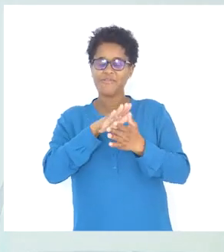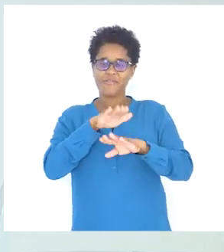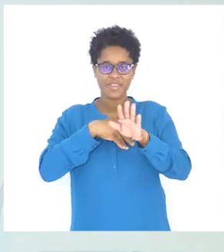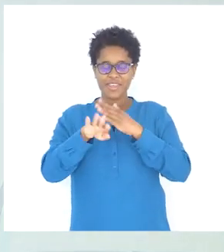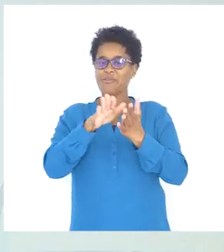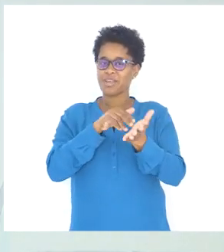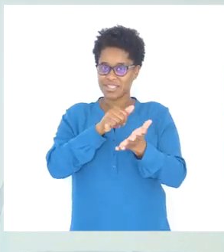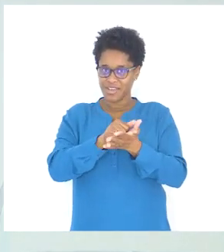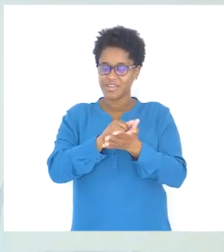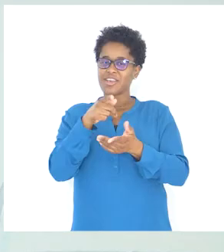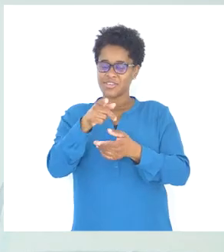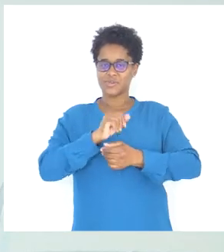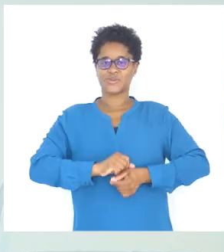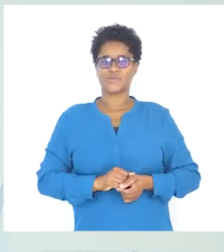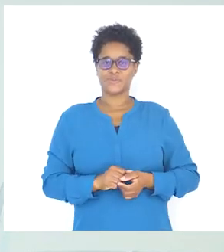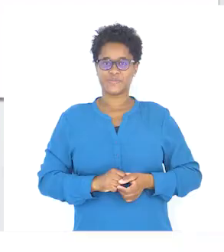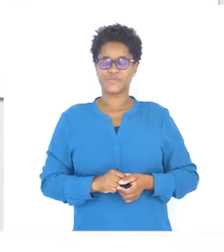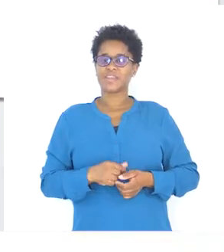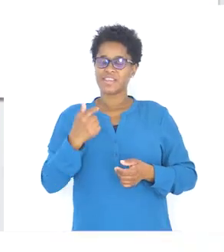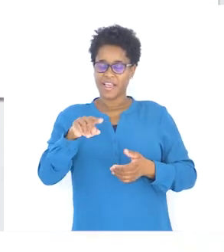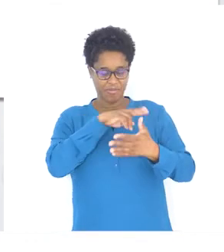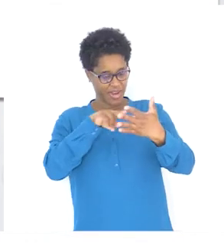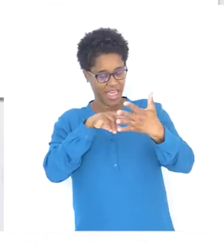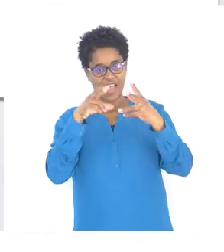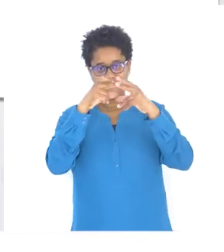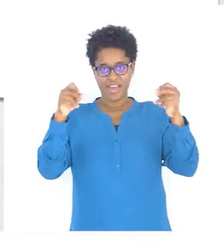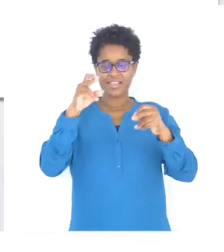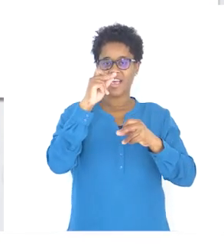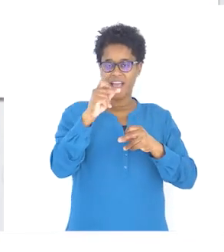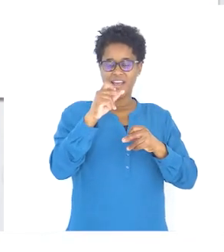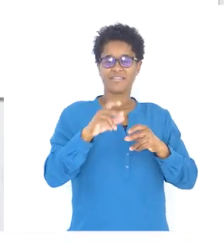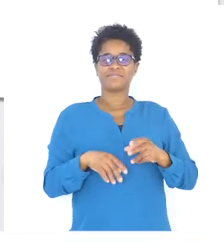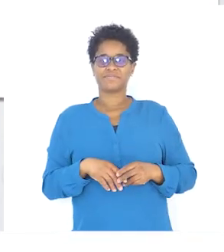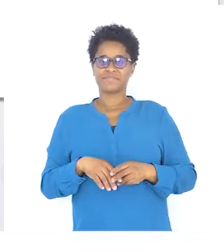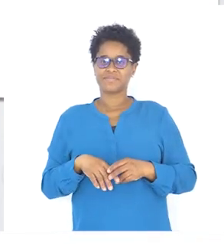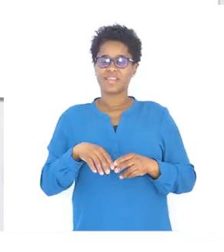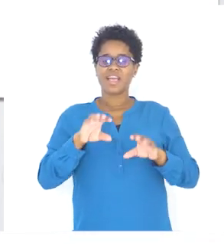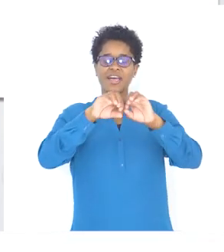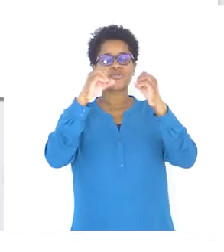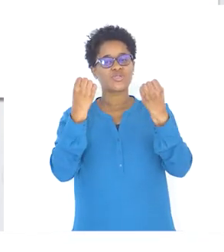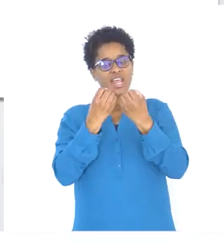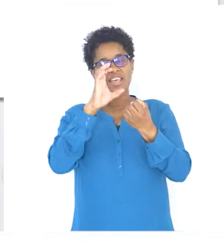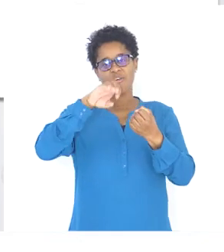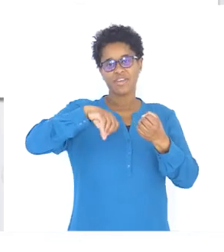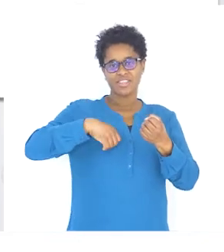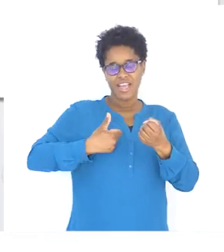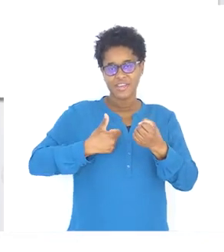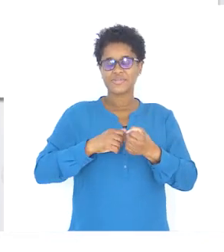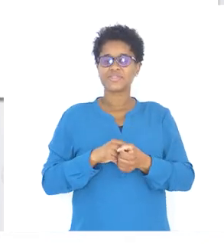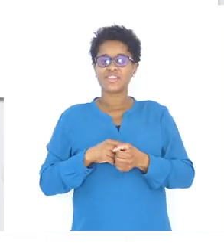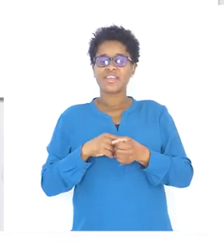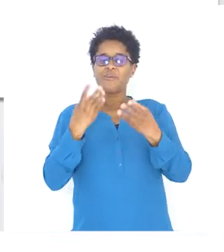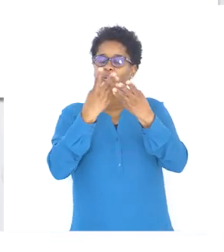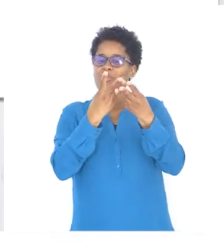mesmo. Então vamos ler a frase A. A sociedade cabo-verdiana é o resultado